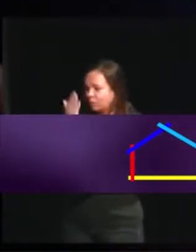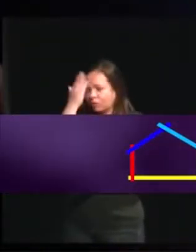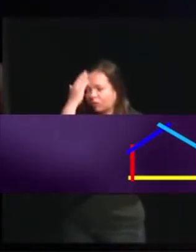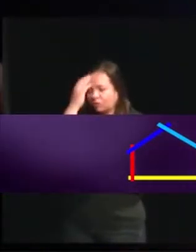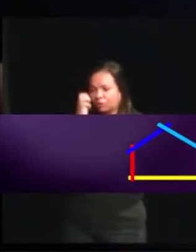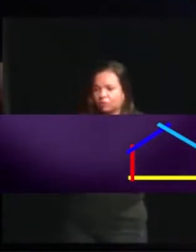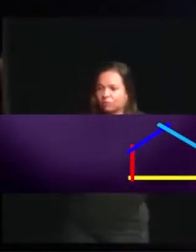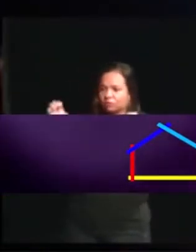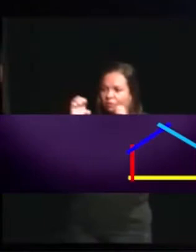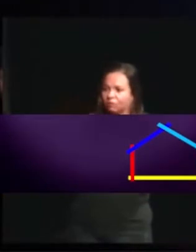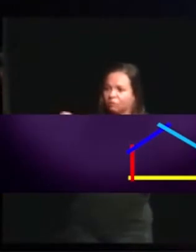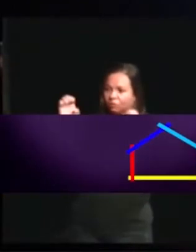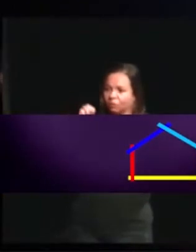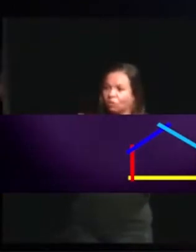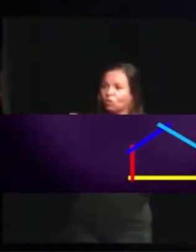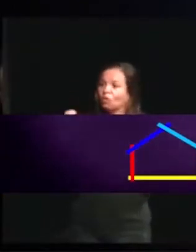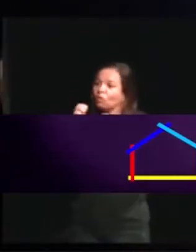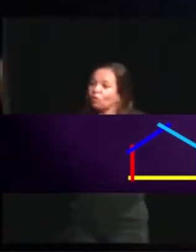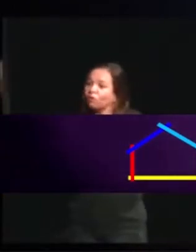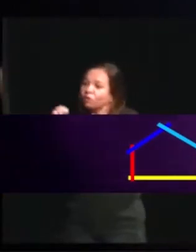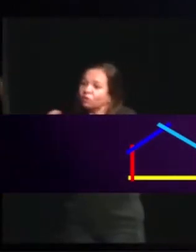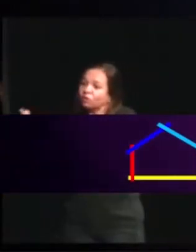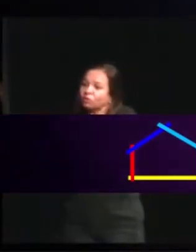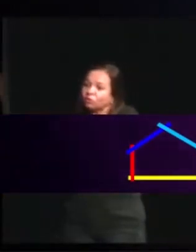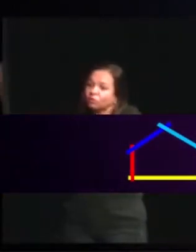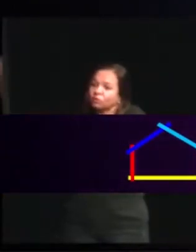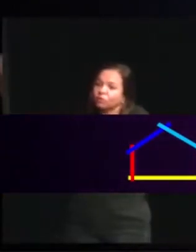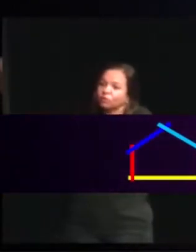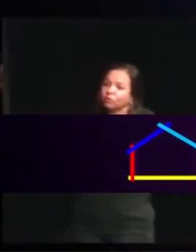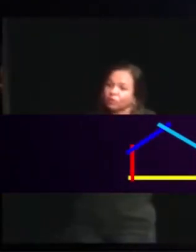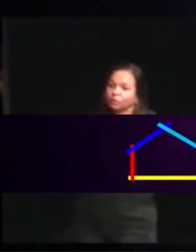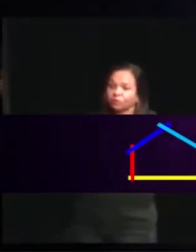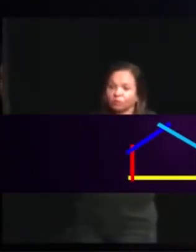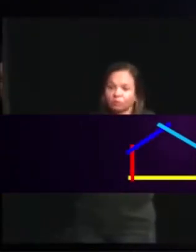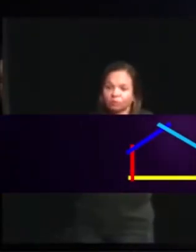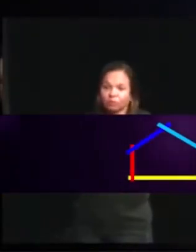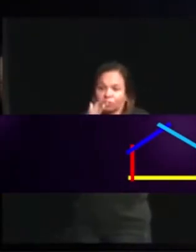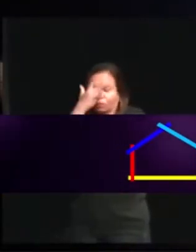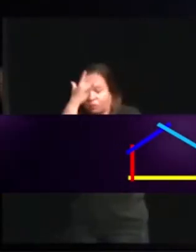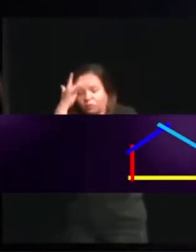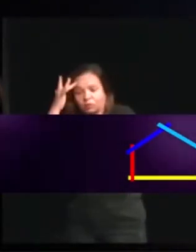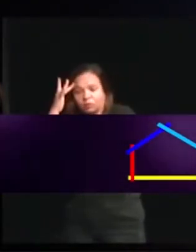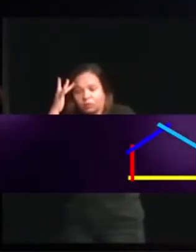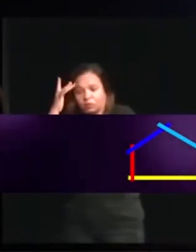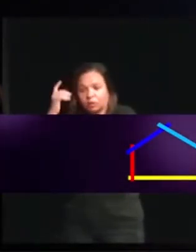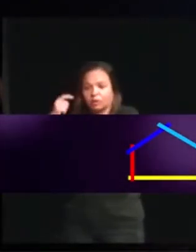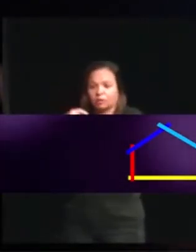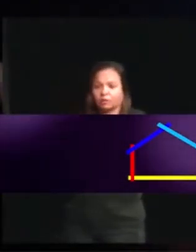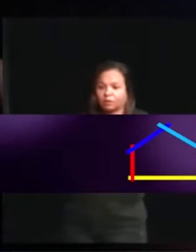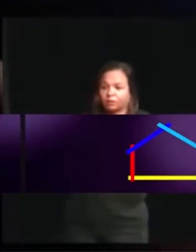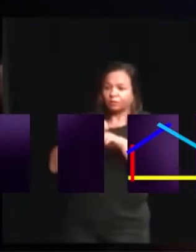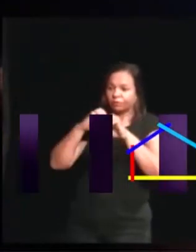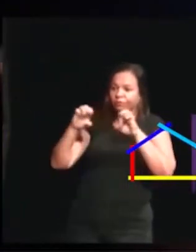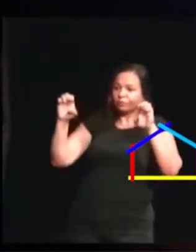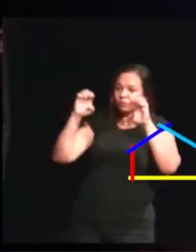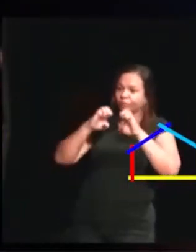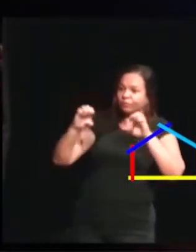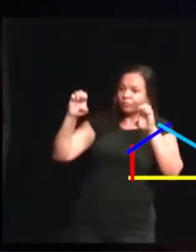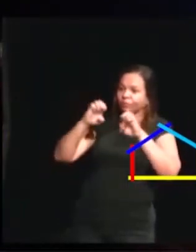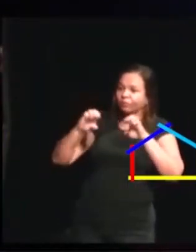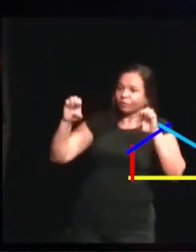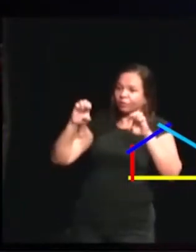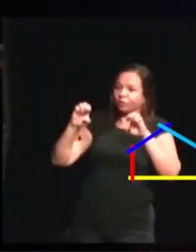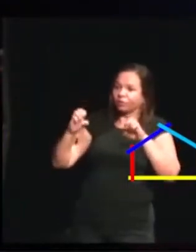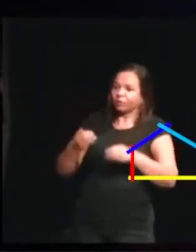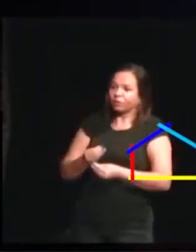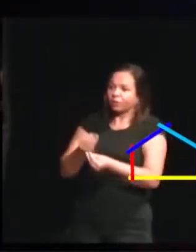aos doentes, que somos nós. E o Evangelho propõe um estado de cura muito diferente do